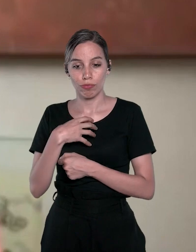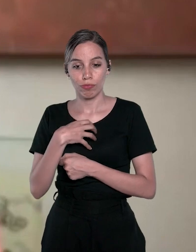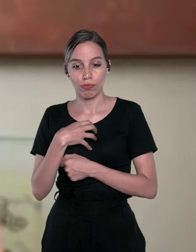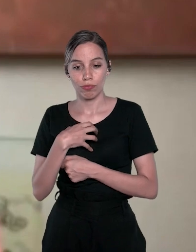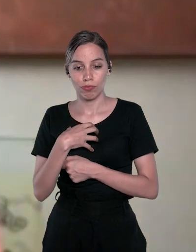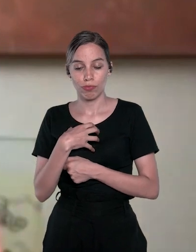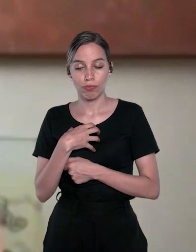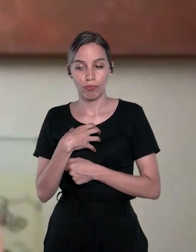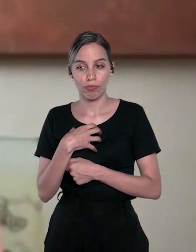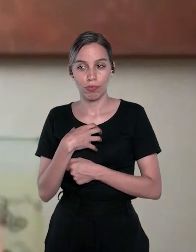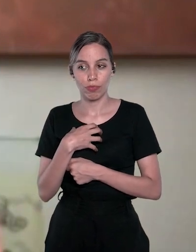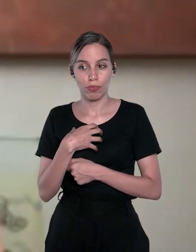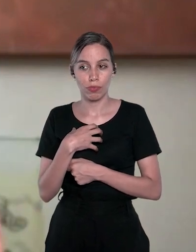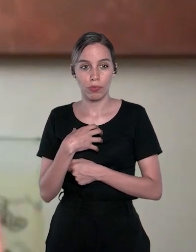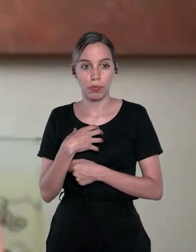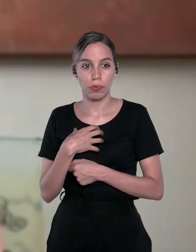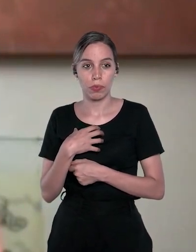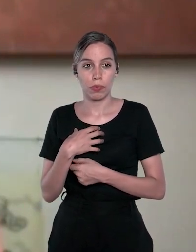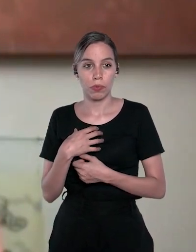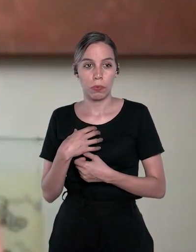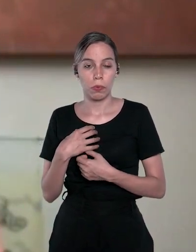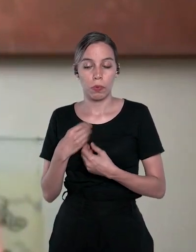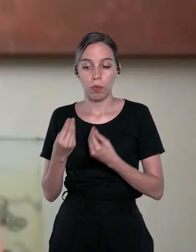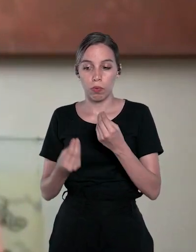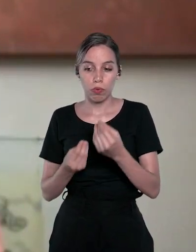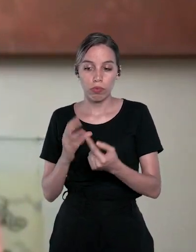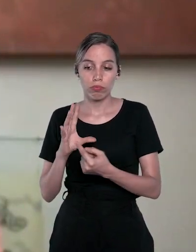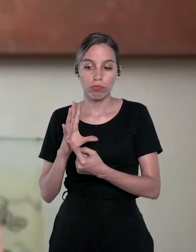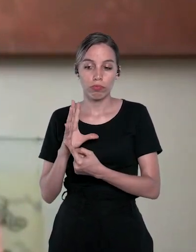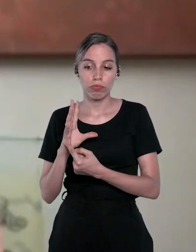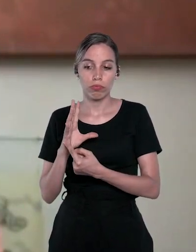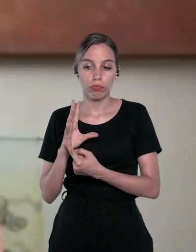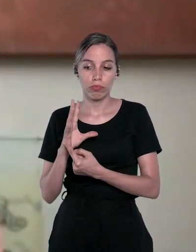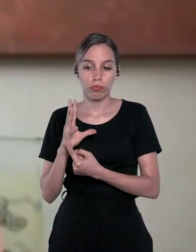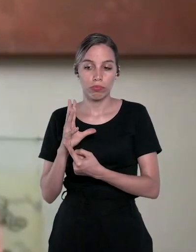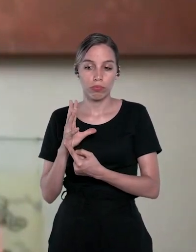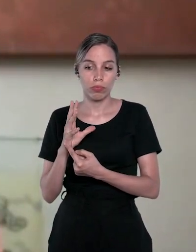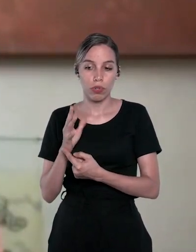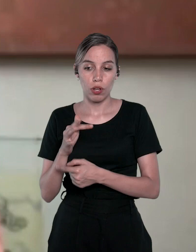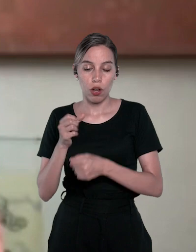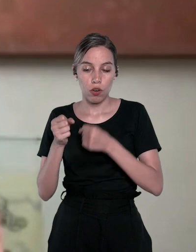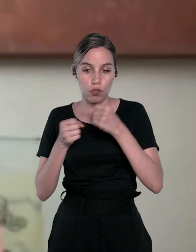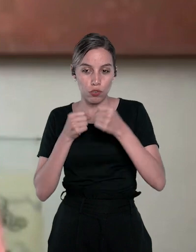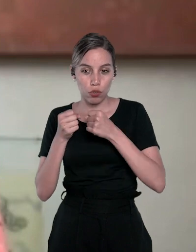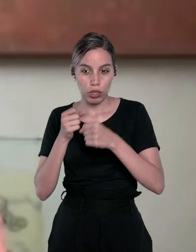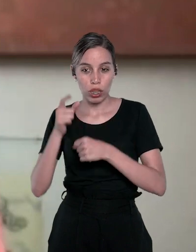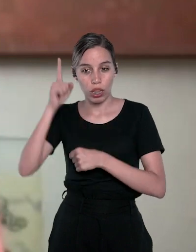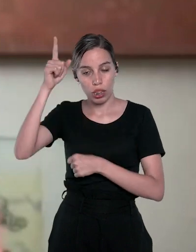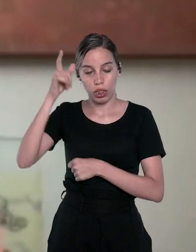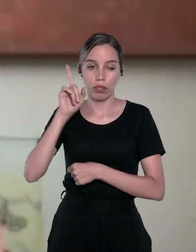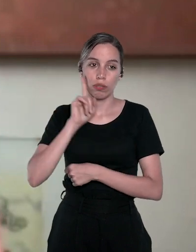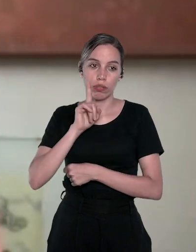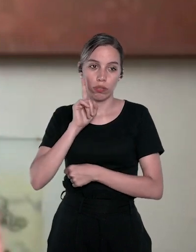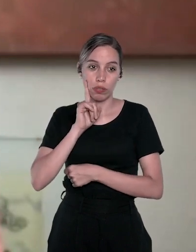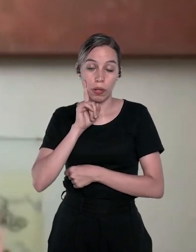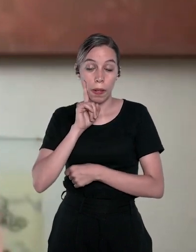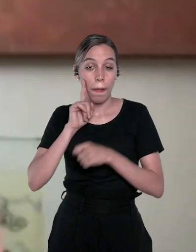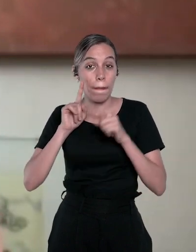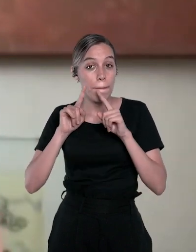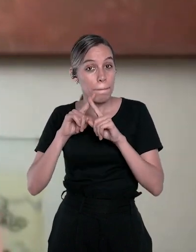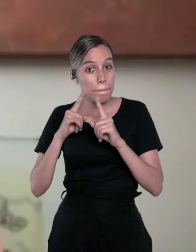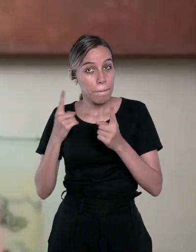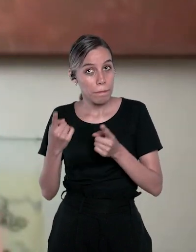a maneira do New Journalism norte-americano, só que